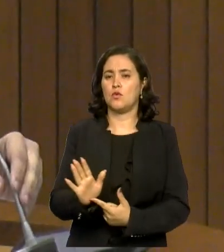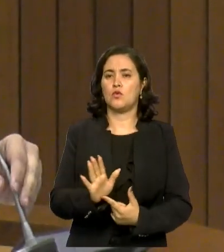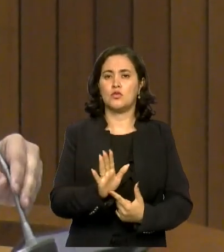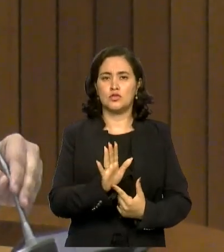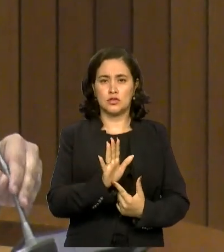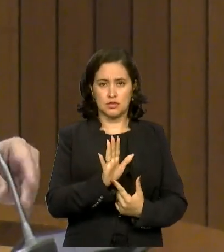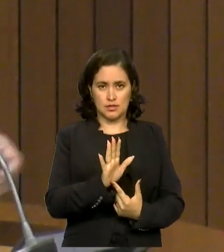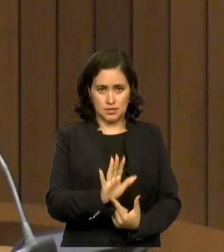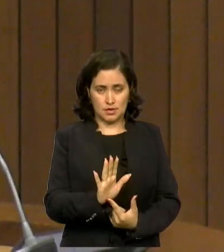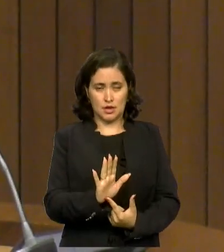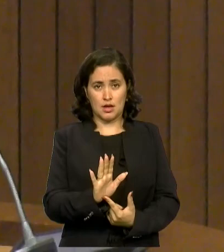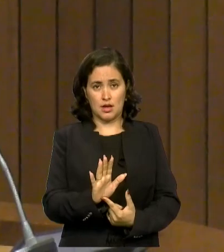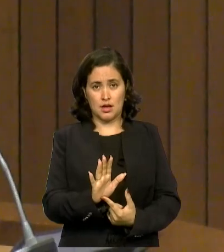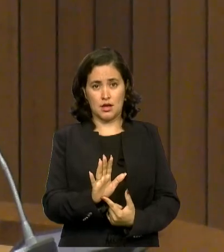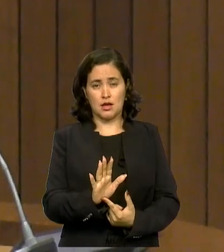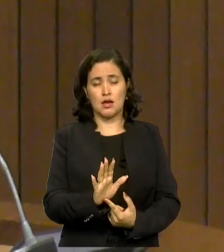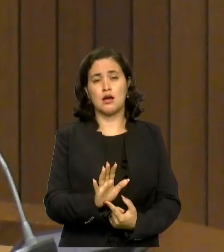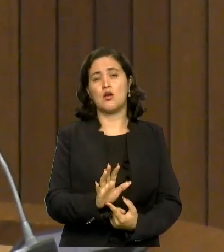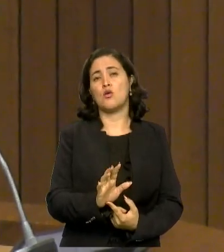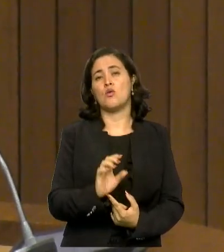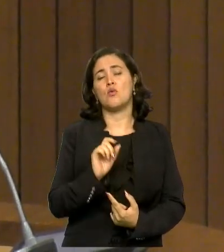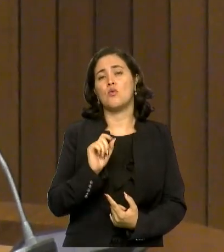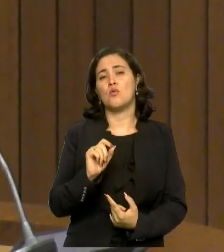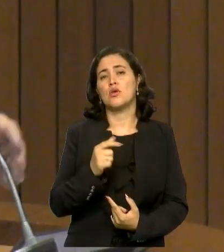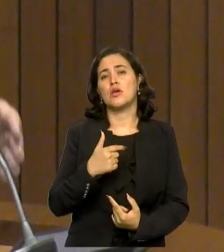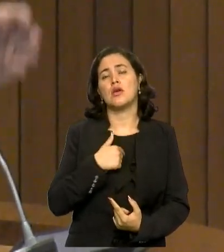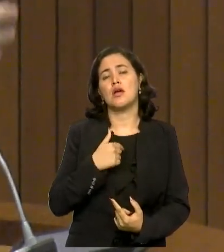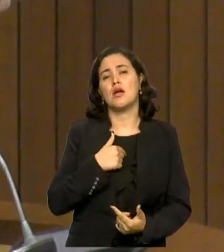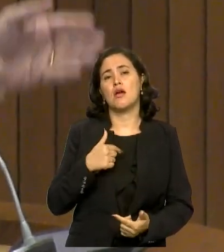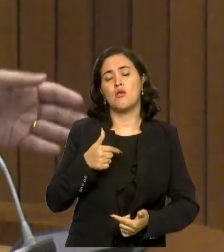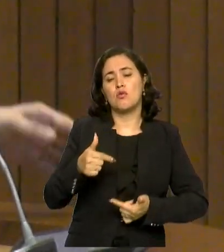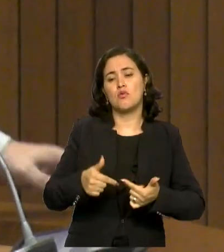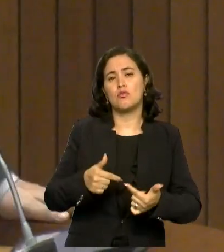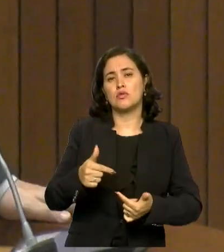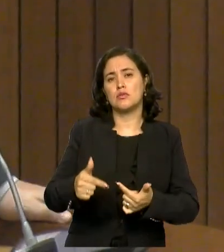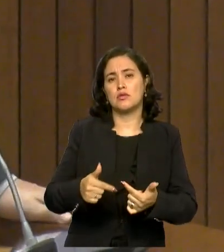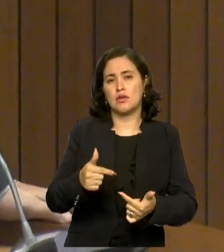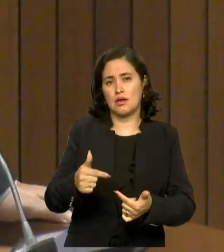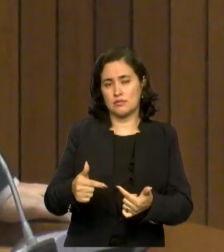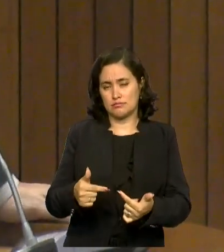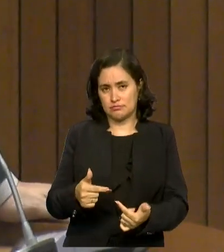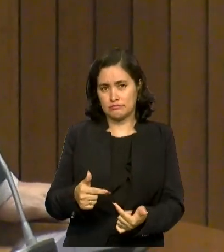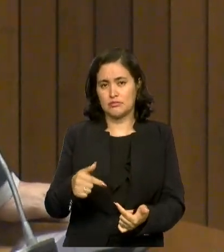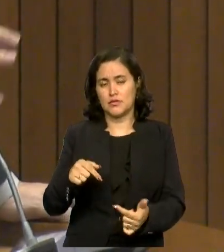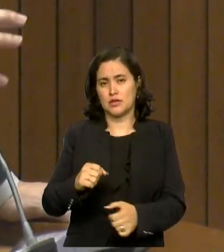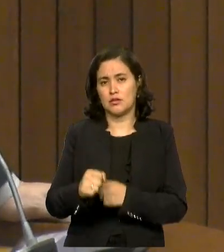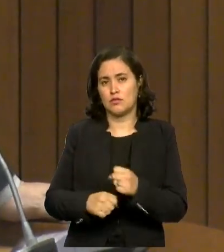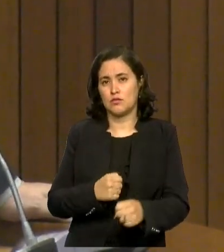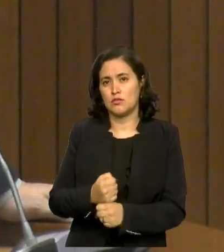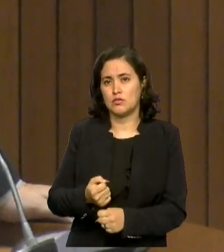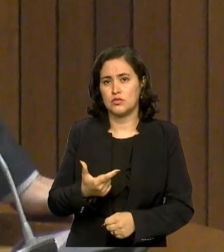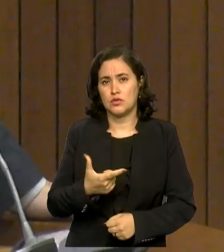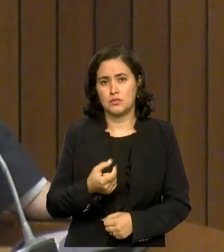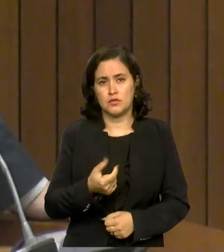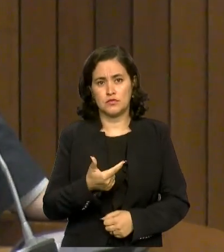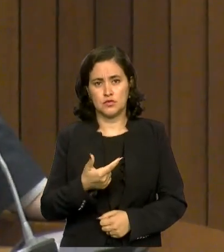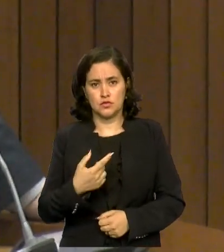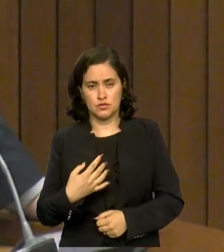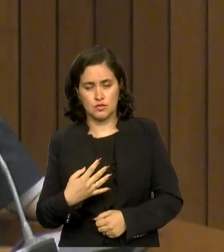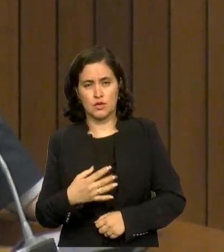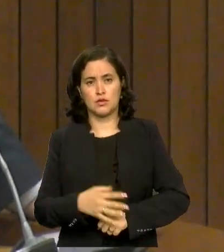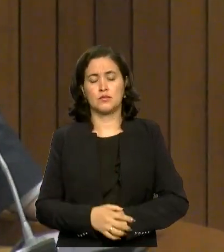neste ano de 2024. Para isso, tenho que retomar, assim como fiz no ano de 2023, contando um pouquinho da minha